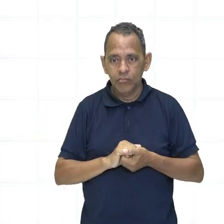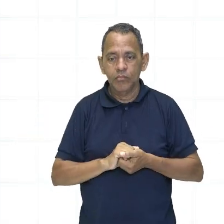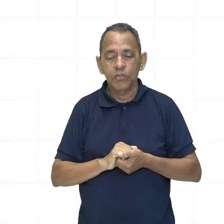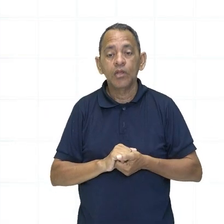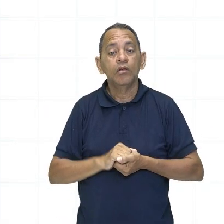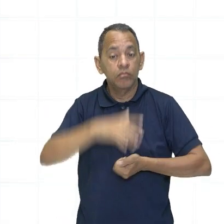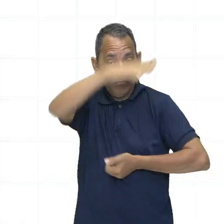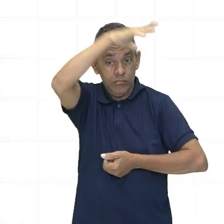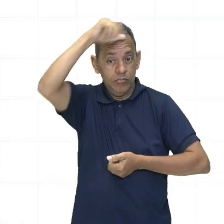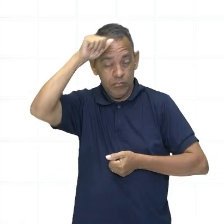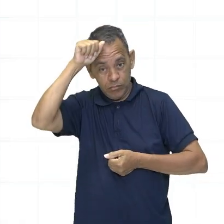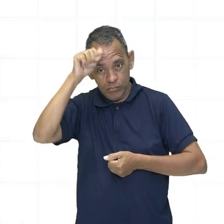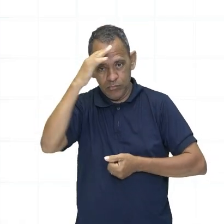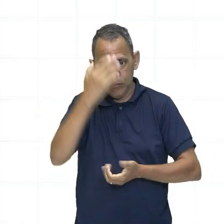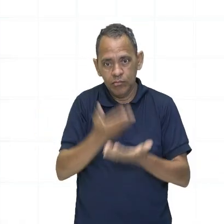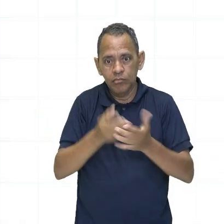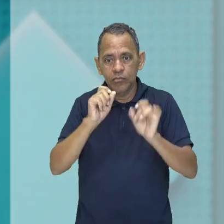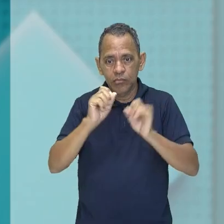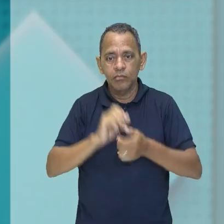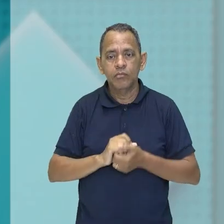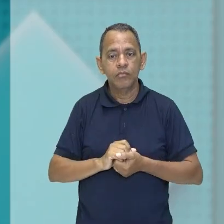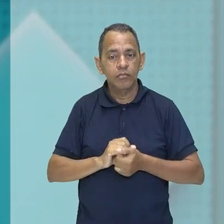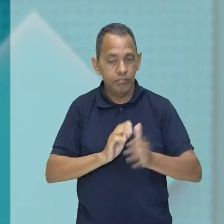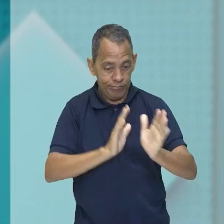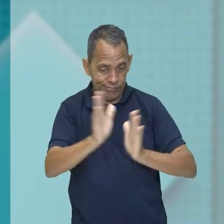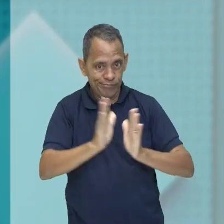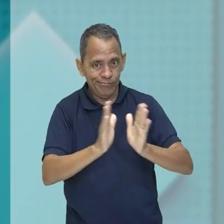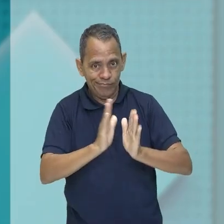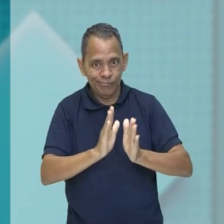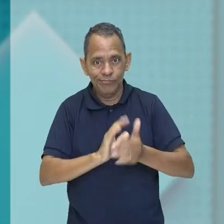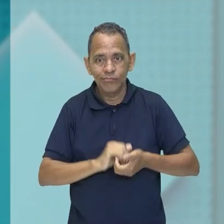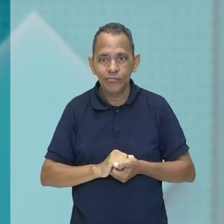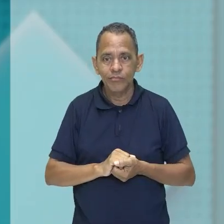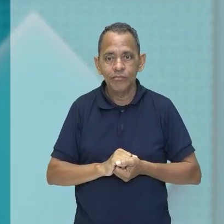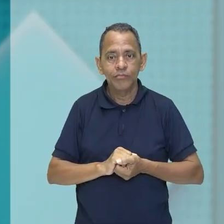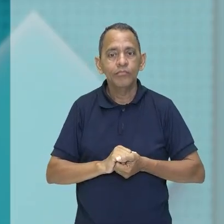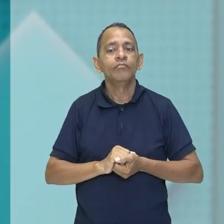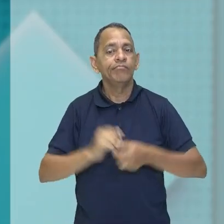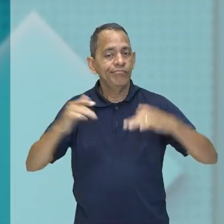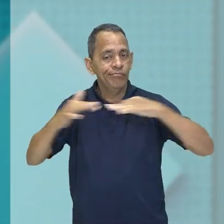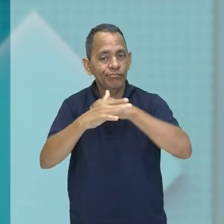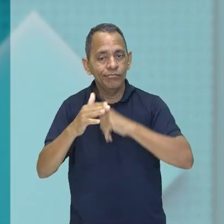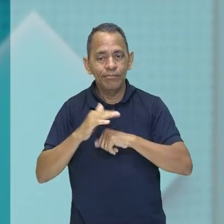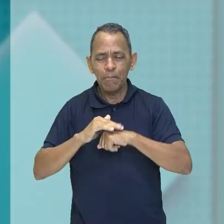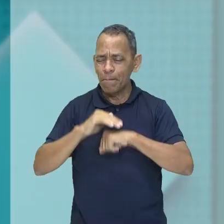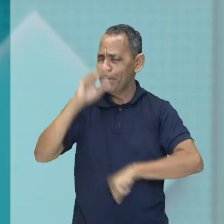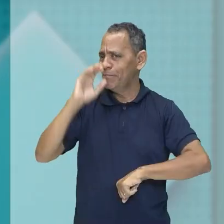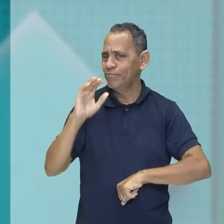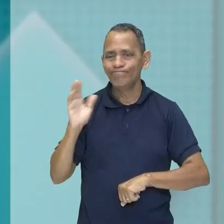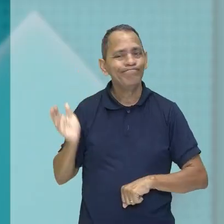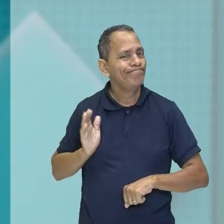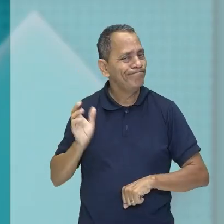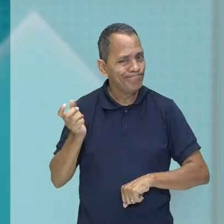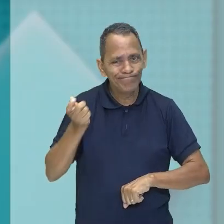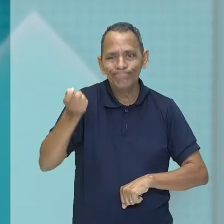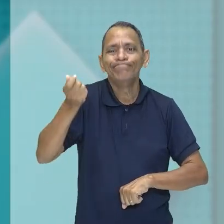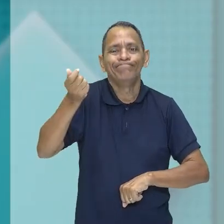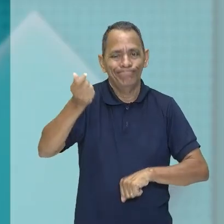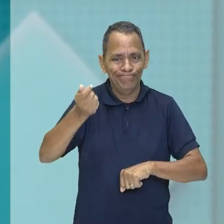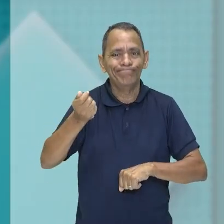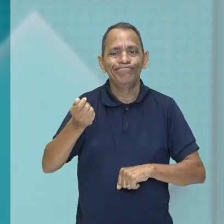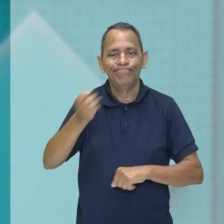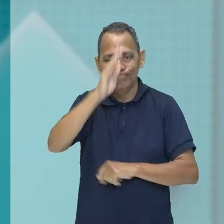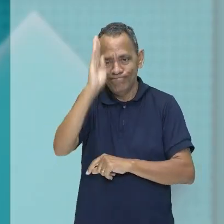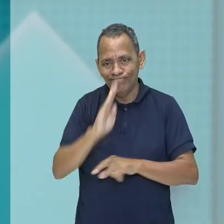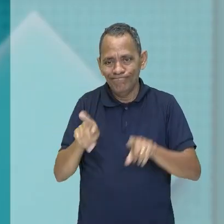Manaus, ela foi considerada nesse tempo aí a cidade mais rica do Brasil. Então, Manaus dos Trópicos.